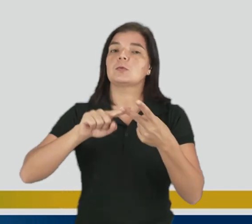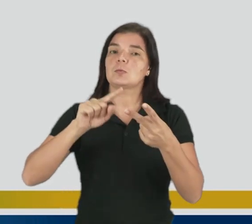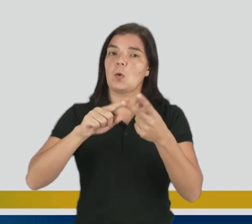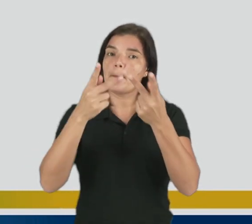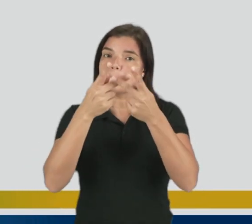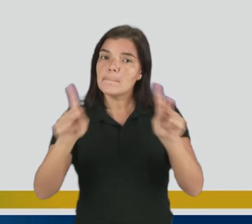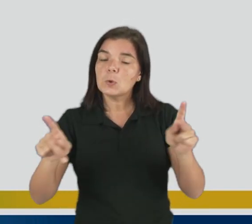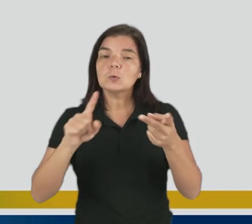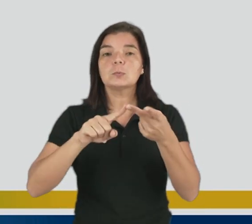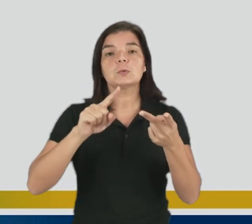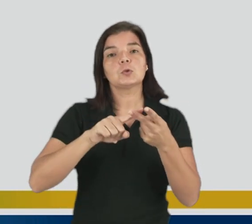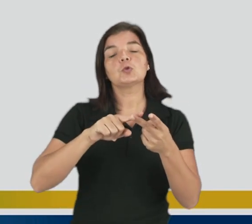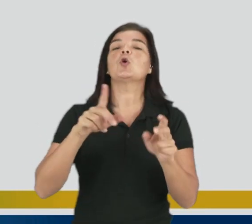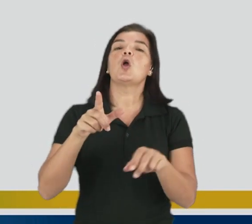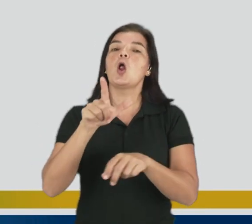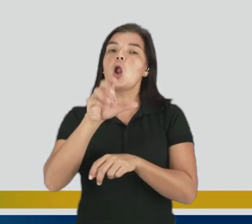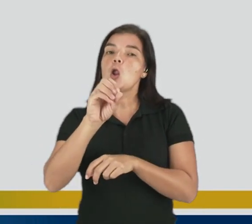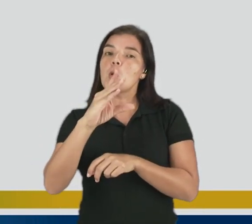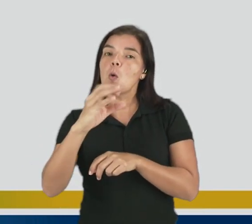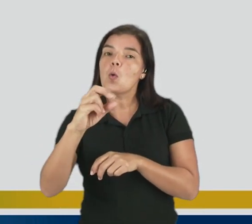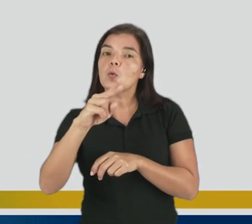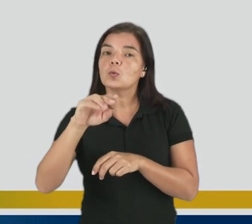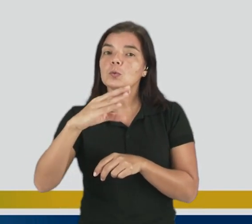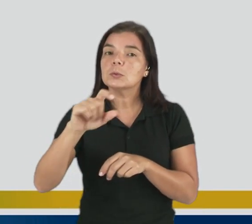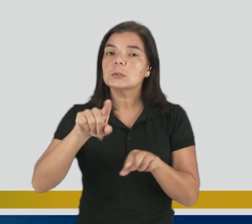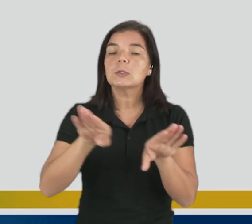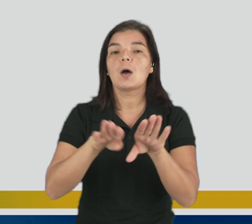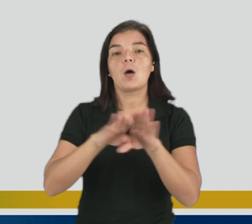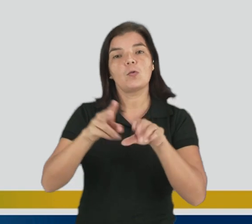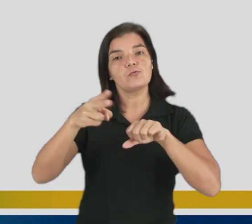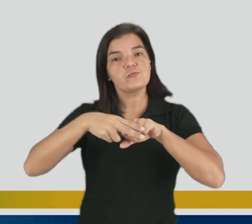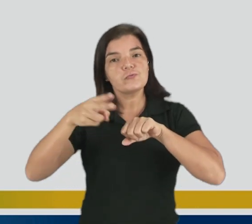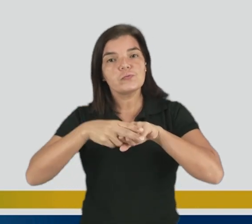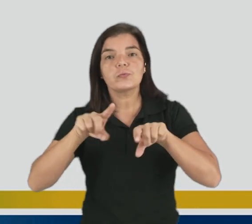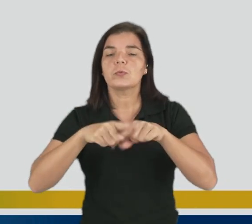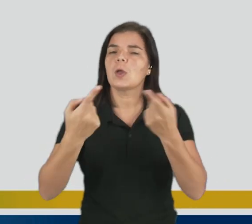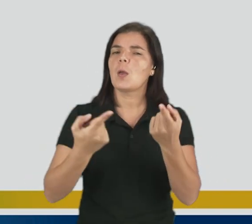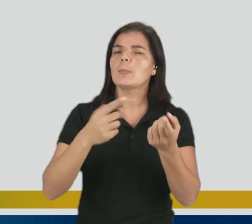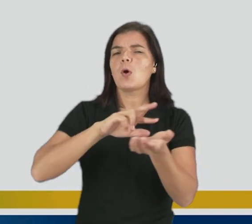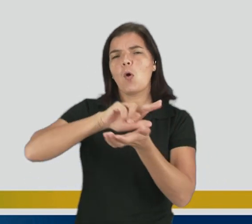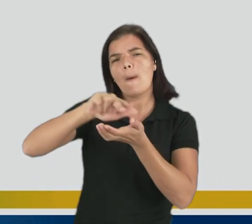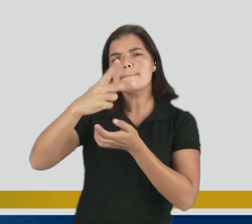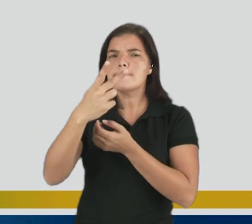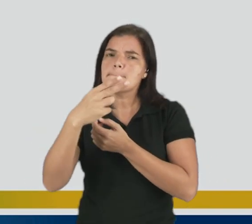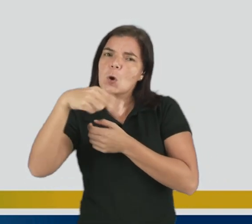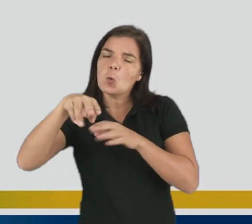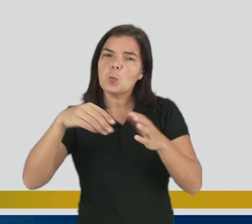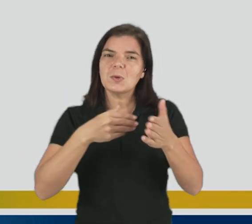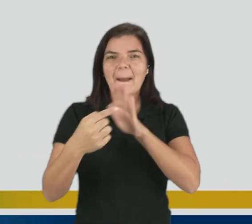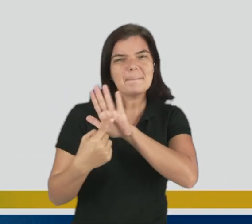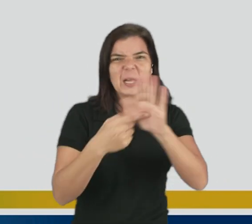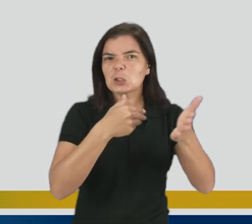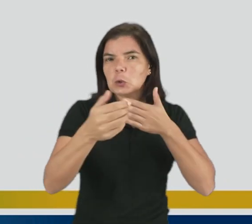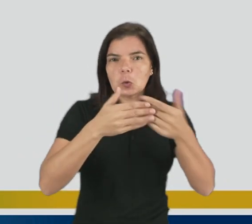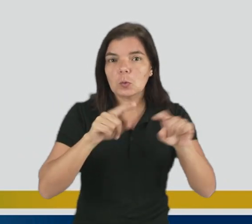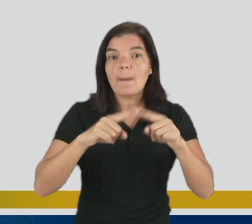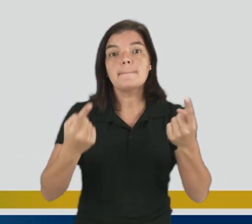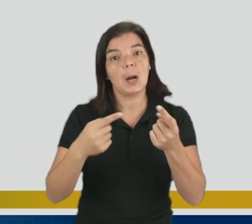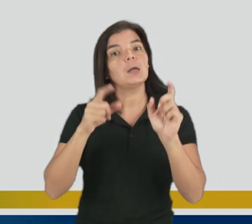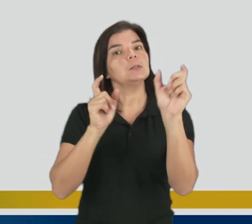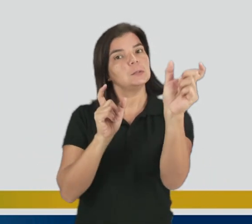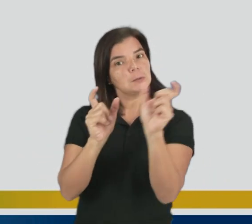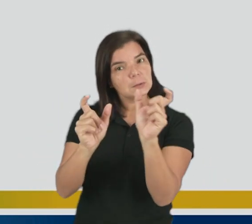preposições, locuções adverbiais, entre outros, pronomes, conjunções, mas não é apresentar de qualquer forma, é apresentar